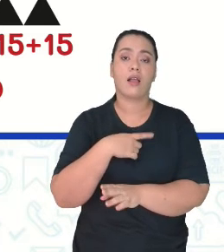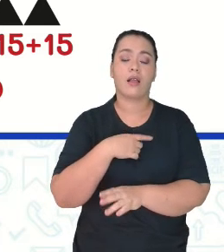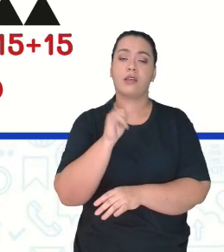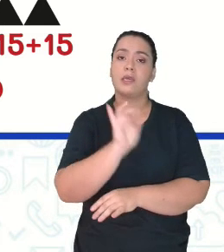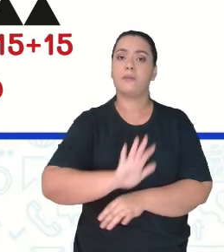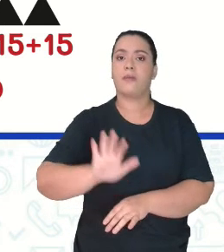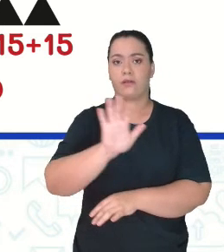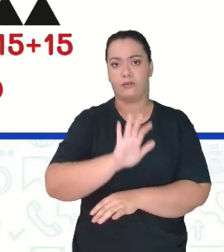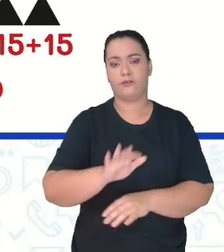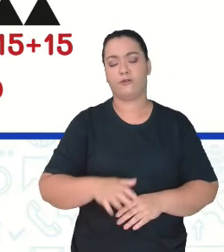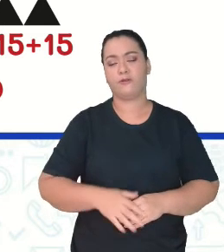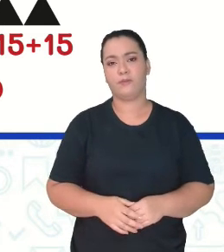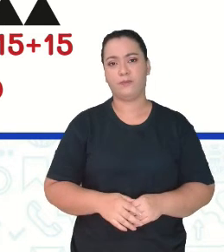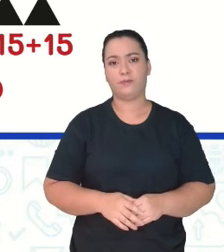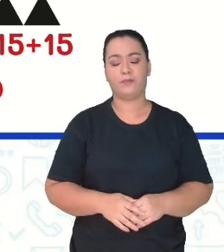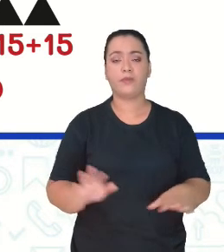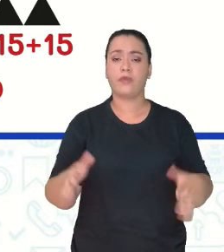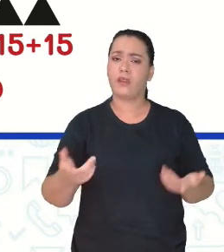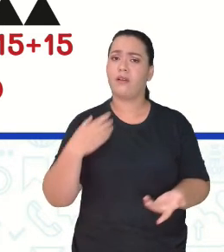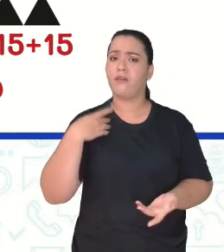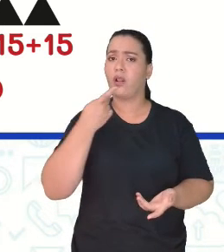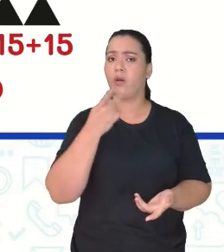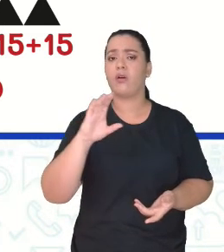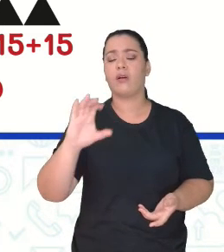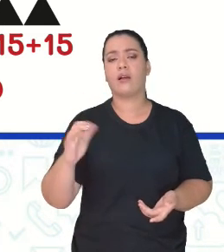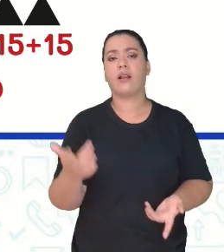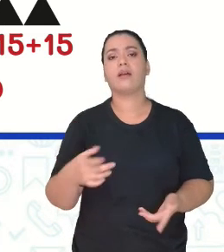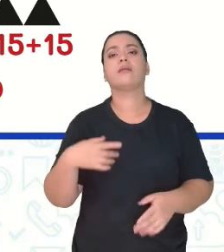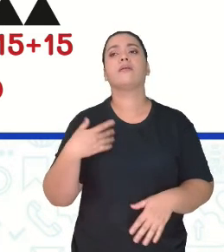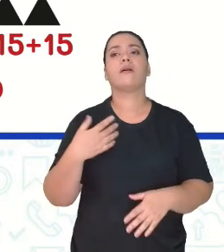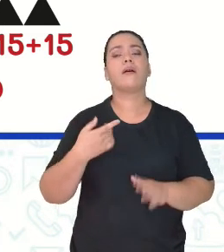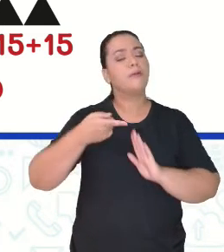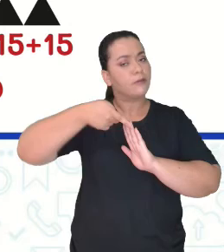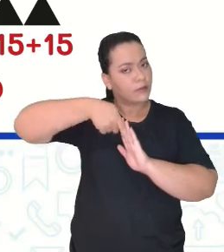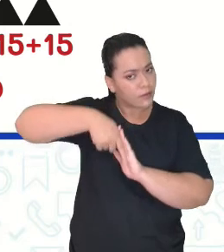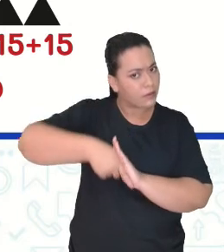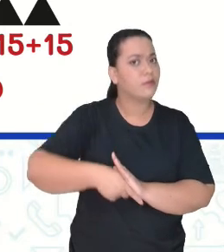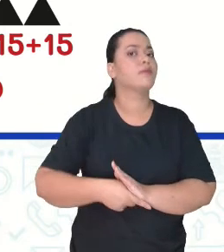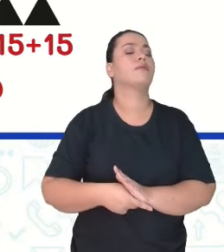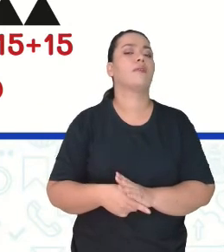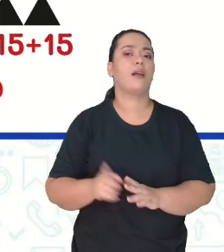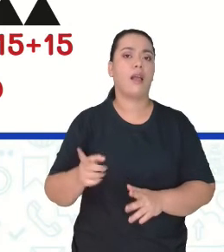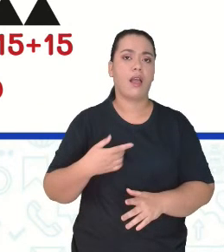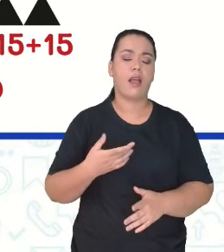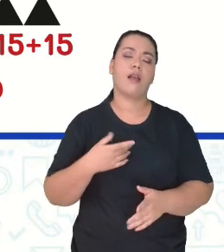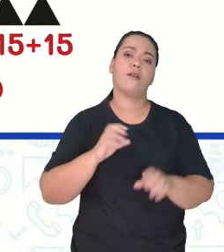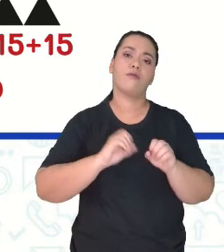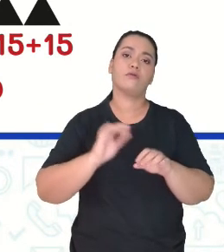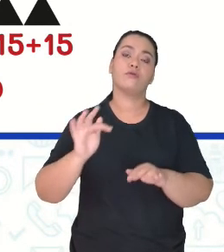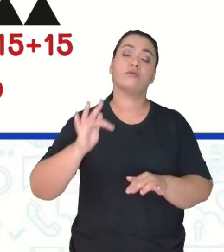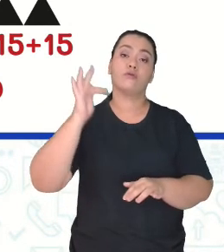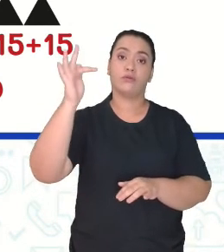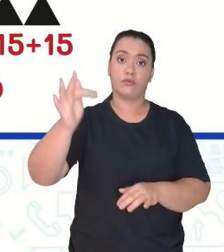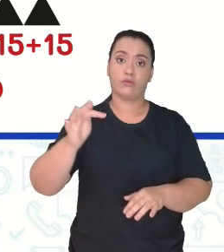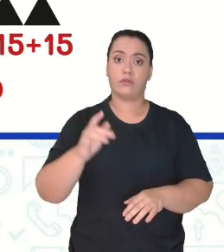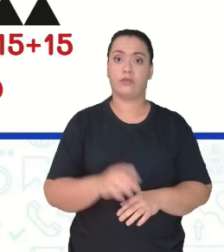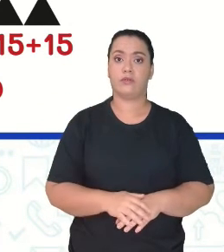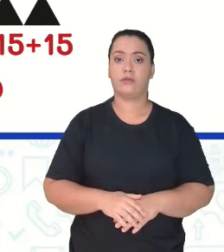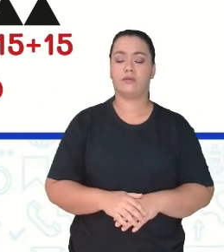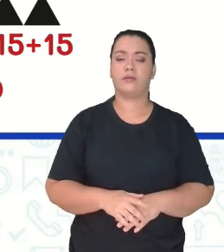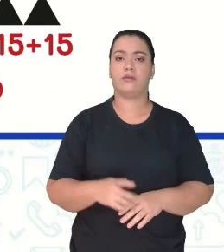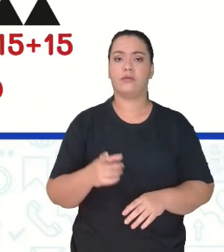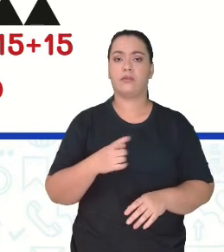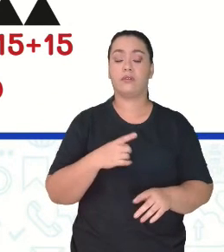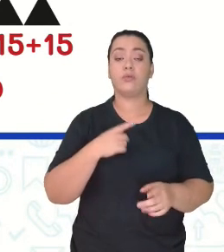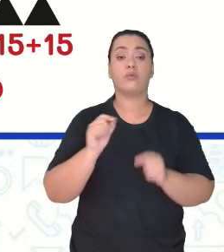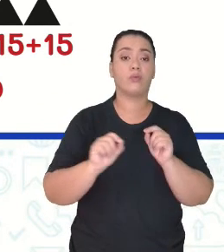figuras, beleza? E aí, claro que a gente vai elevar um pouquinho mais esse nível em aulas futuras, tirando aí essas figurinhas aí,